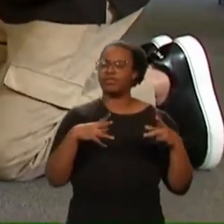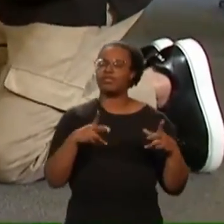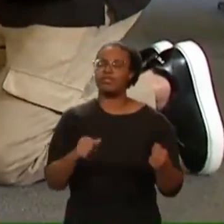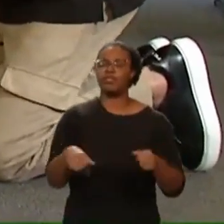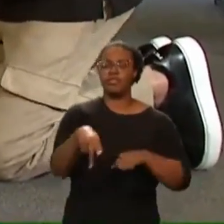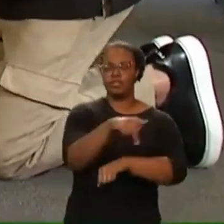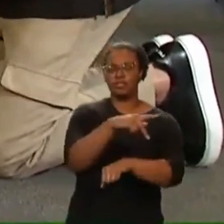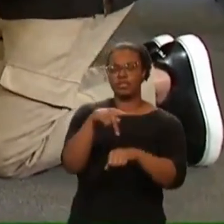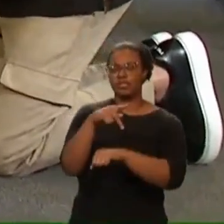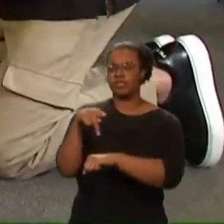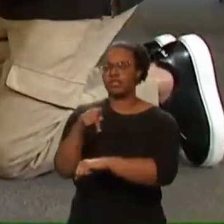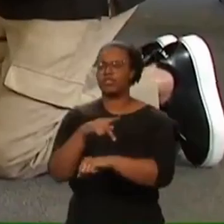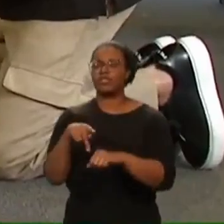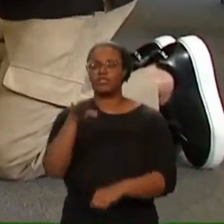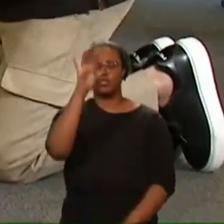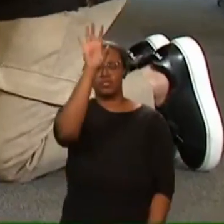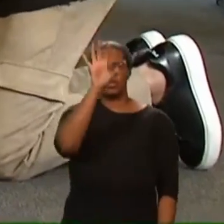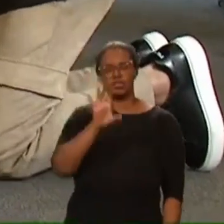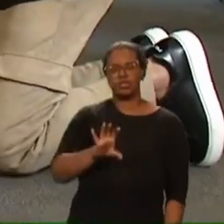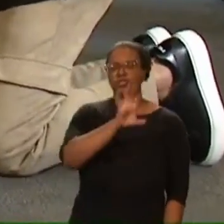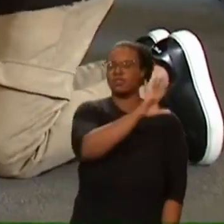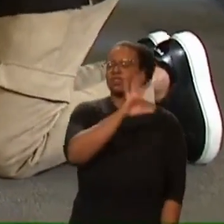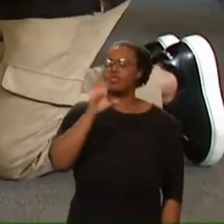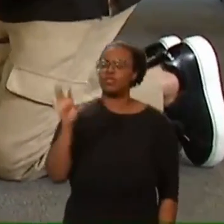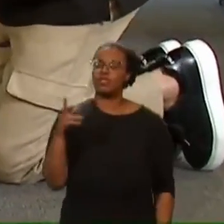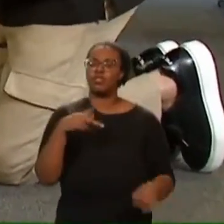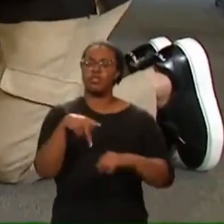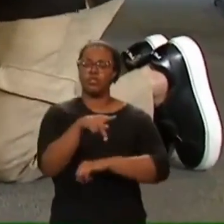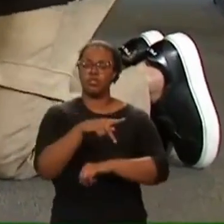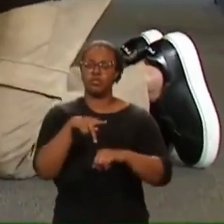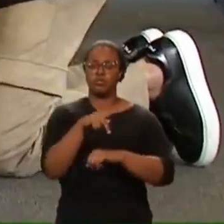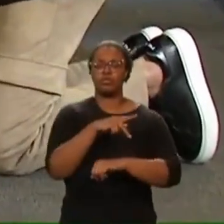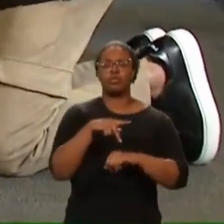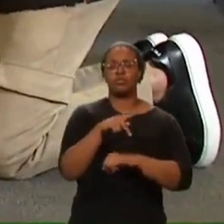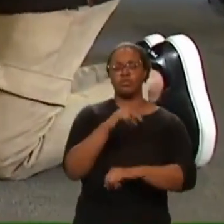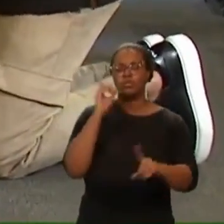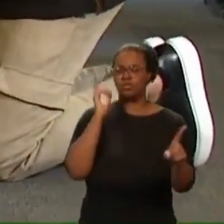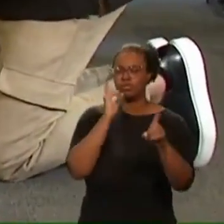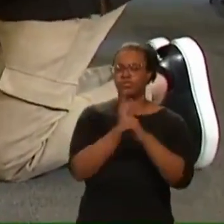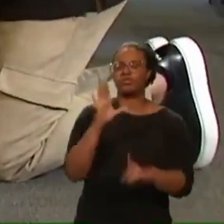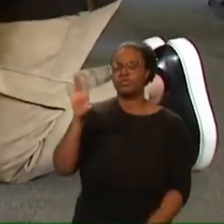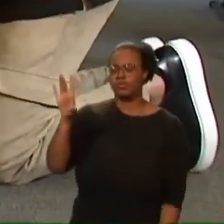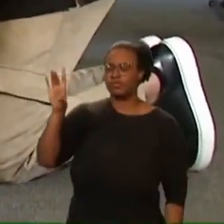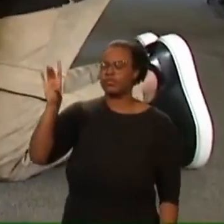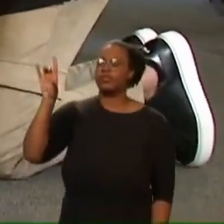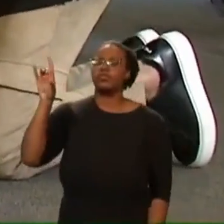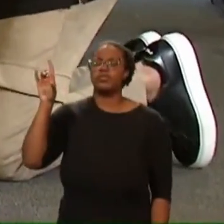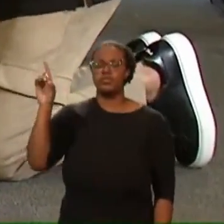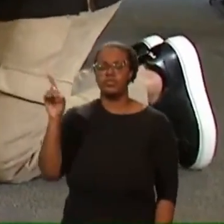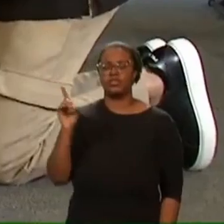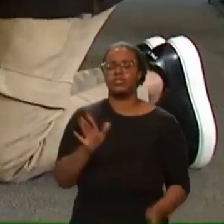da Terra Oh pai povos distantes serão alcançados povos onde a palavra ainda não chegou